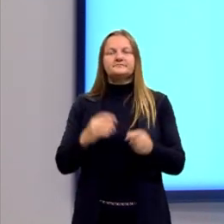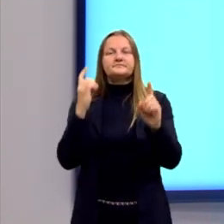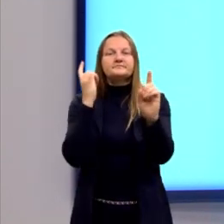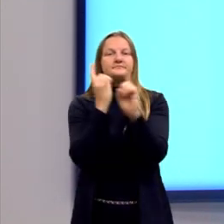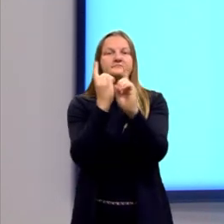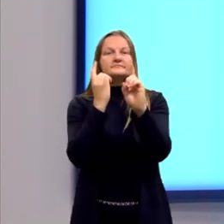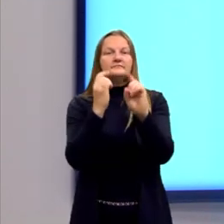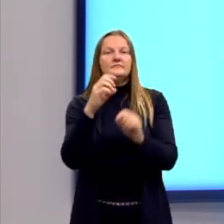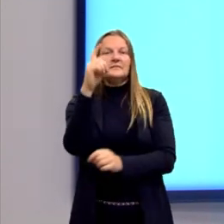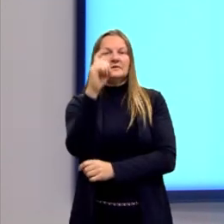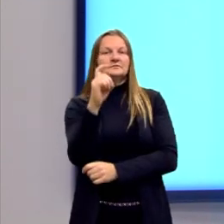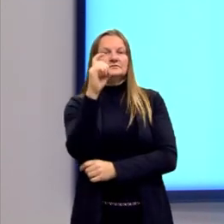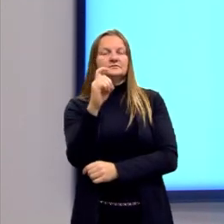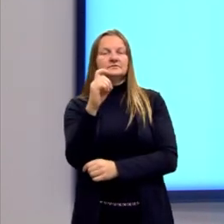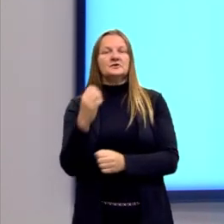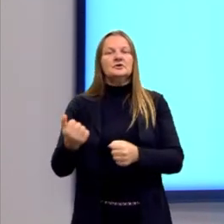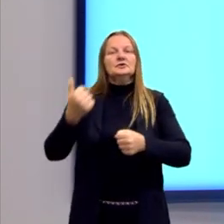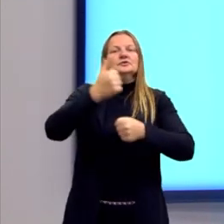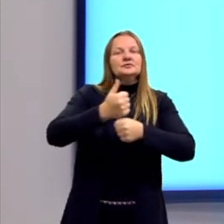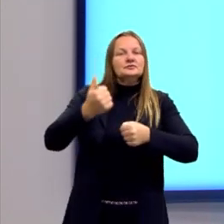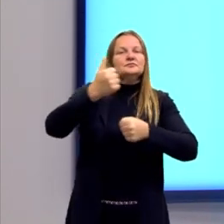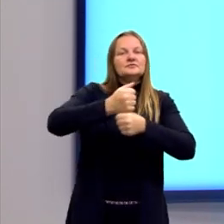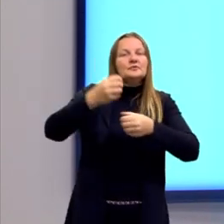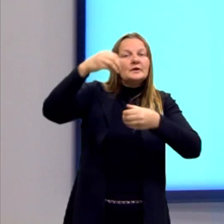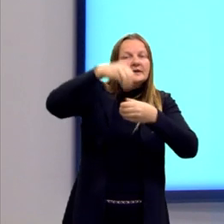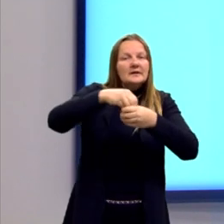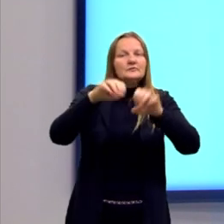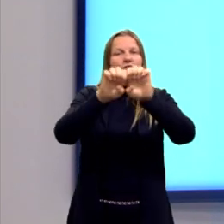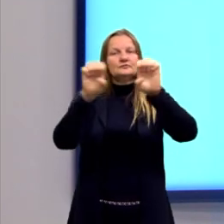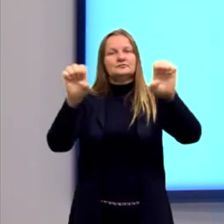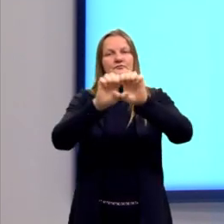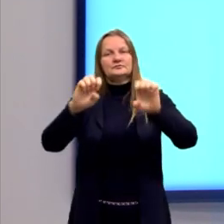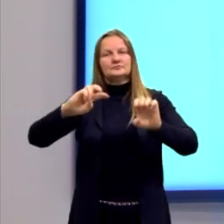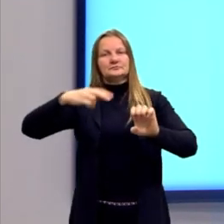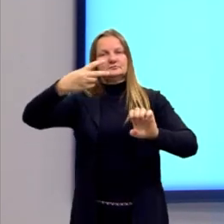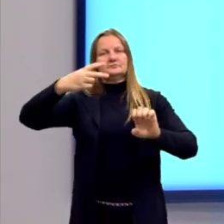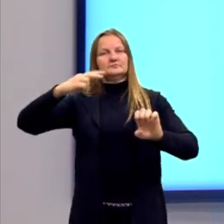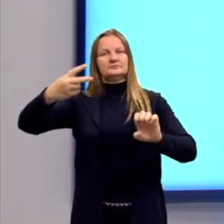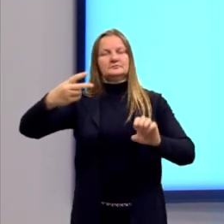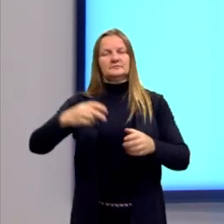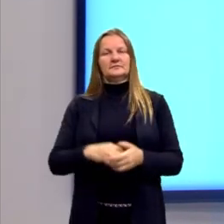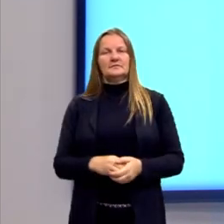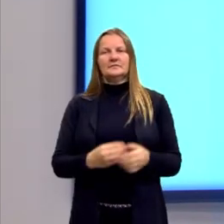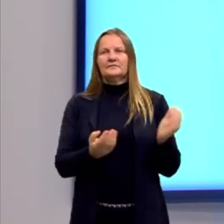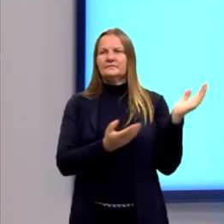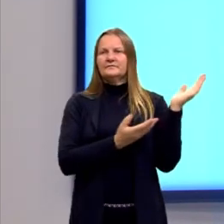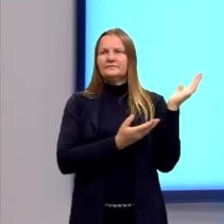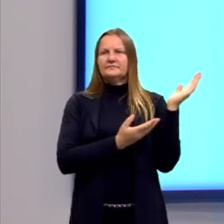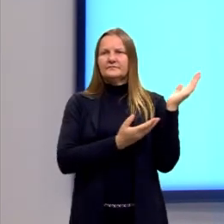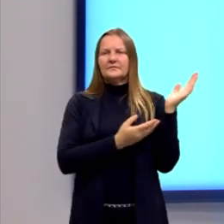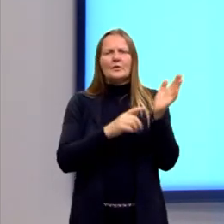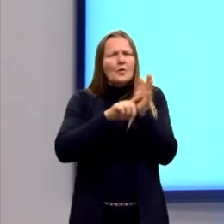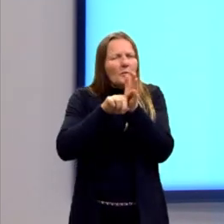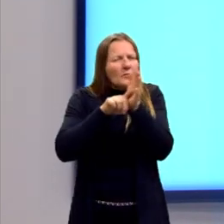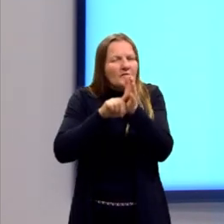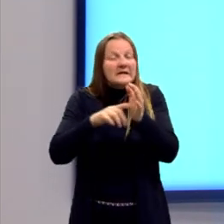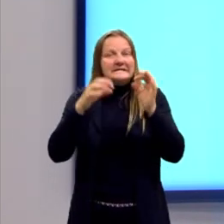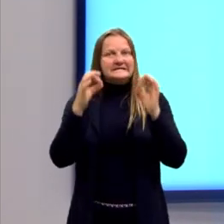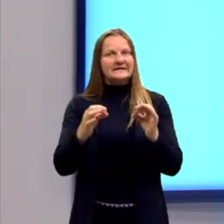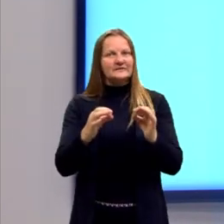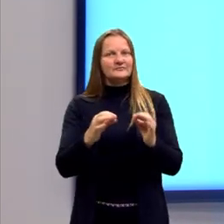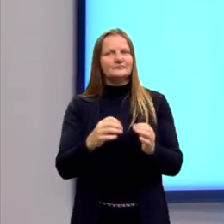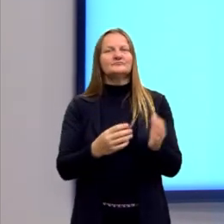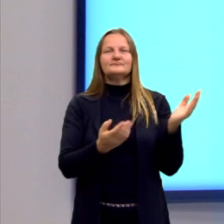encontramos para x lá na nossa equação exponencial tá então aqui para verificar a solução